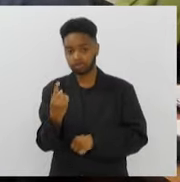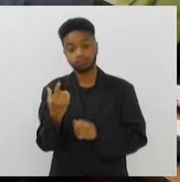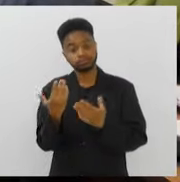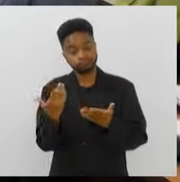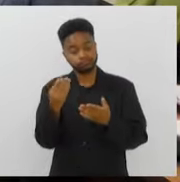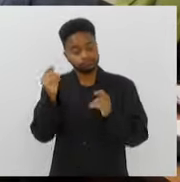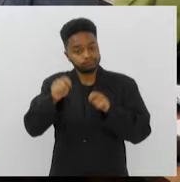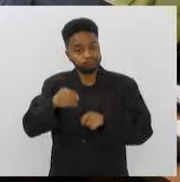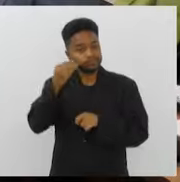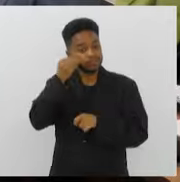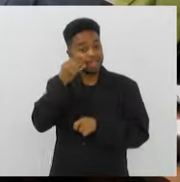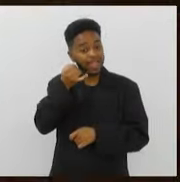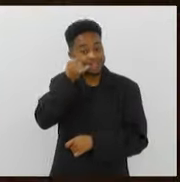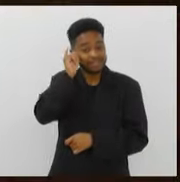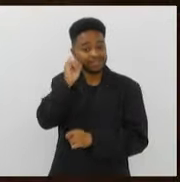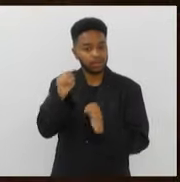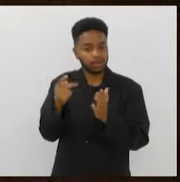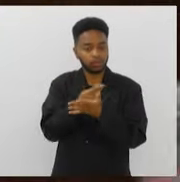de prevenir